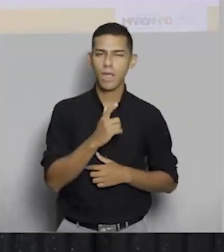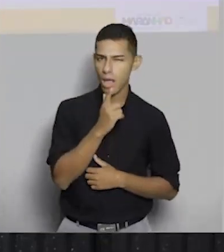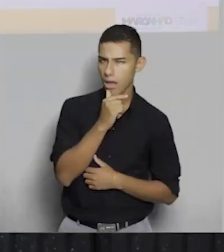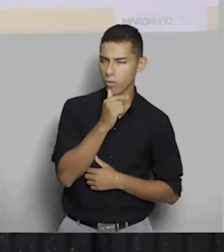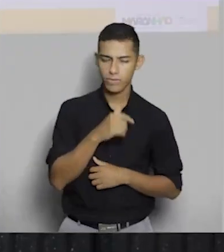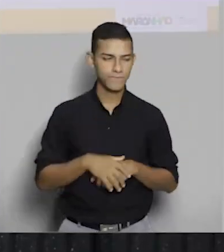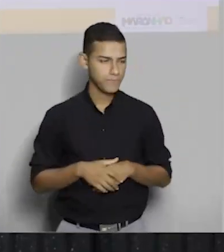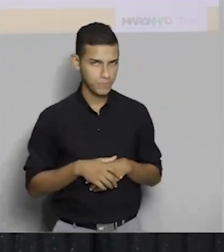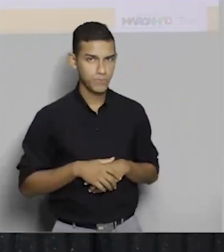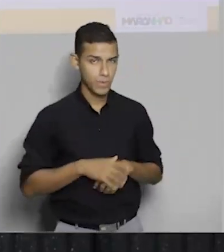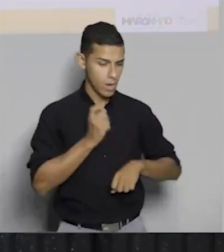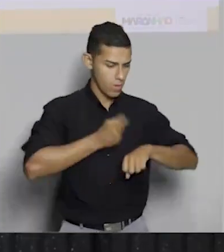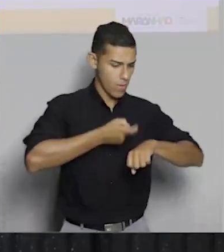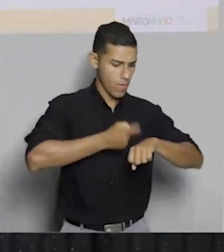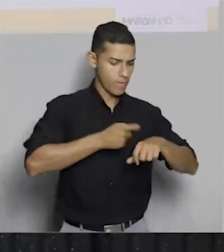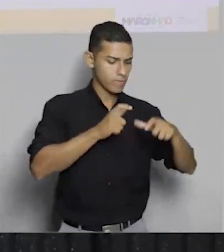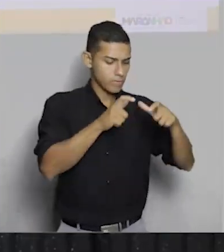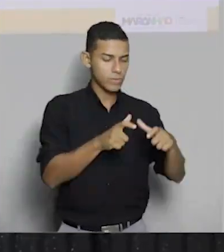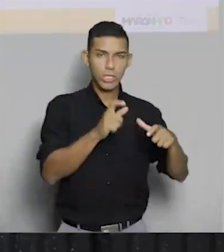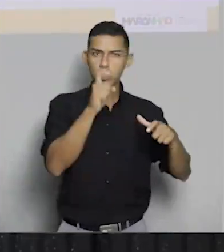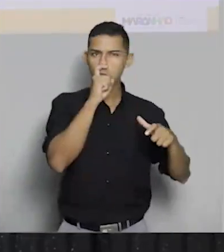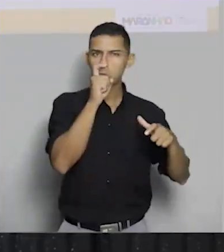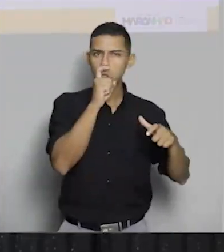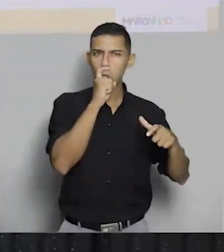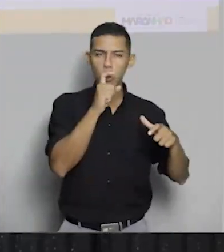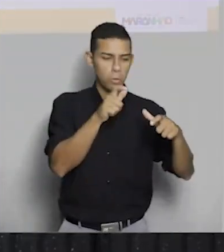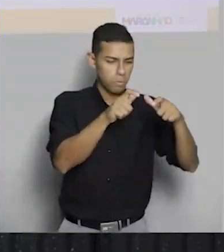Água na forma sólida, chamamos de gelo.